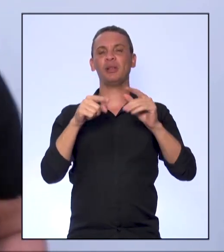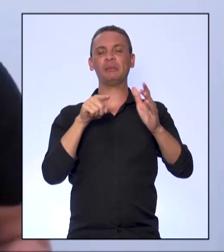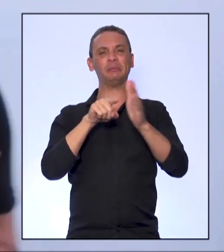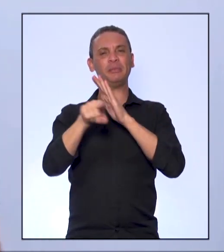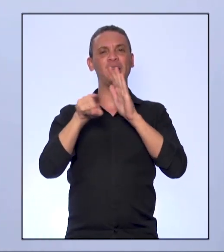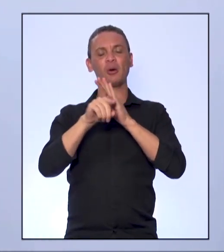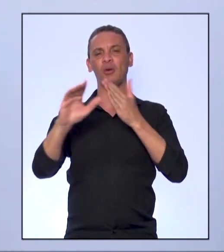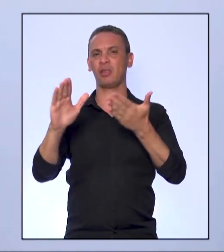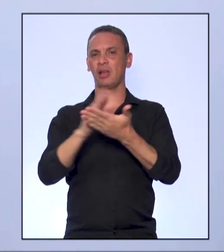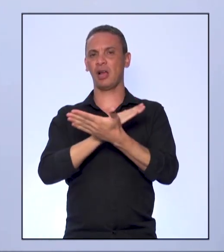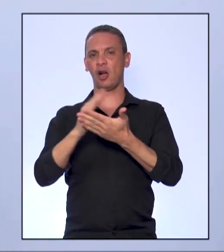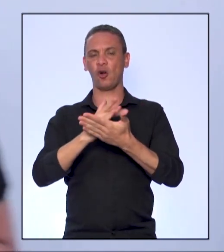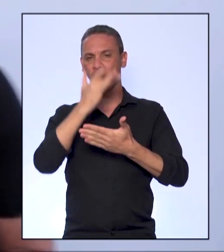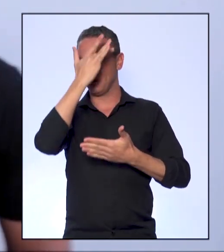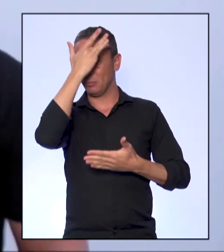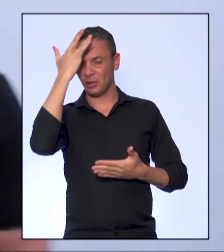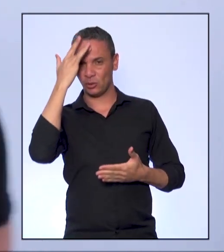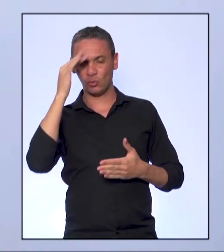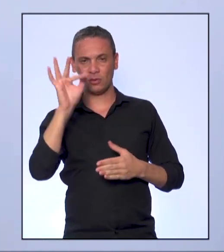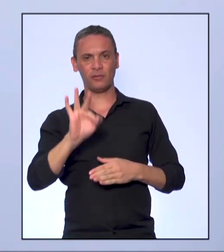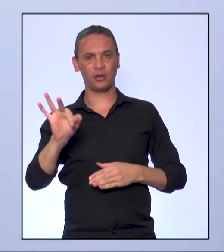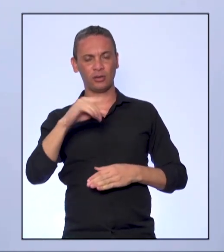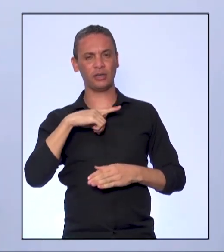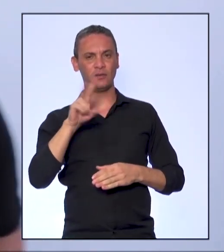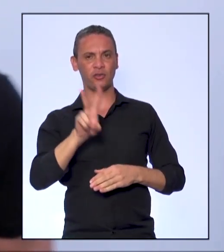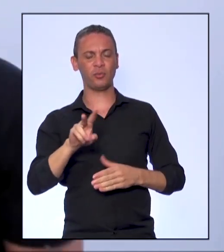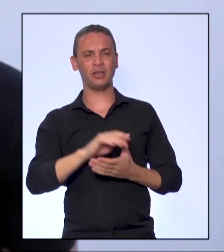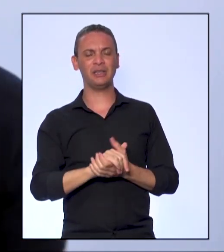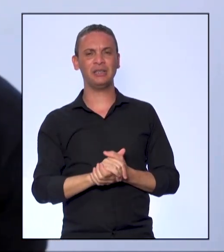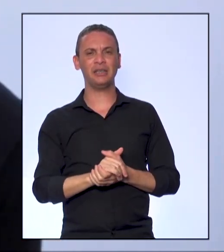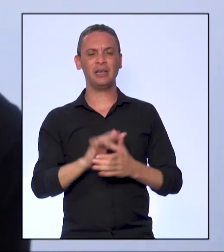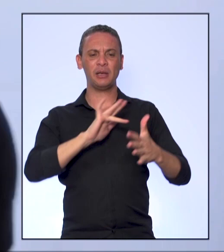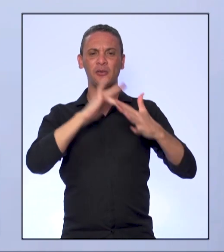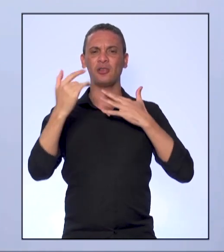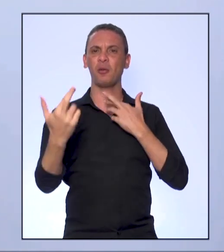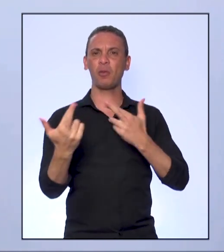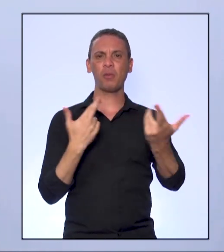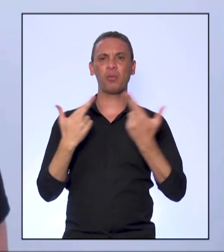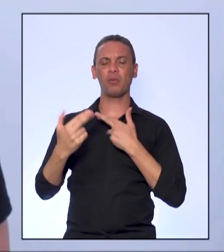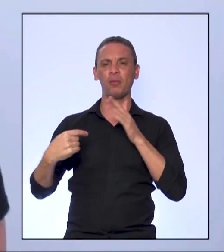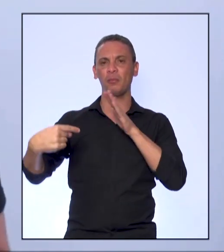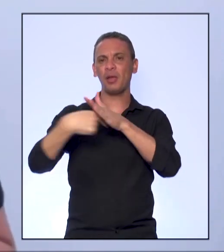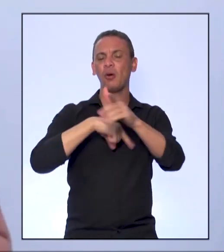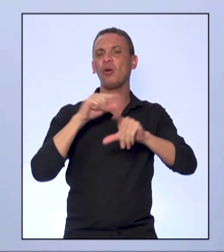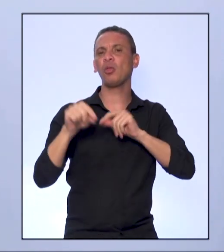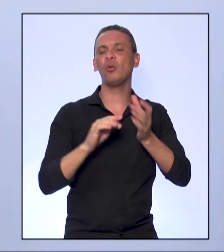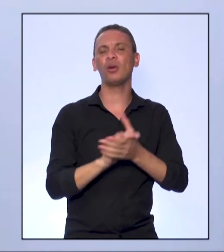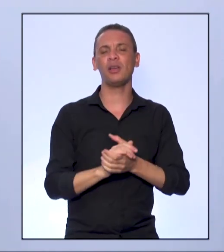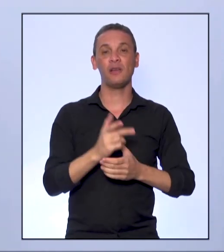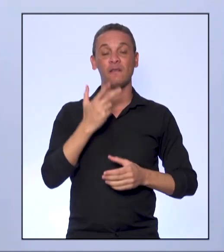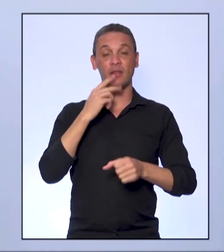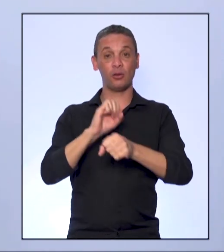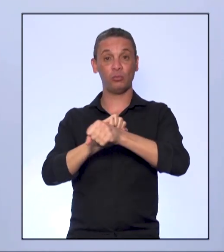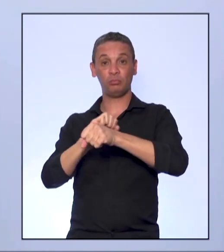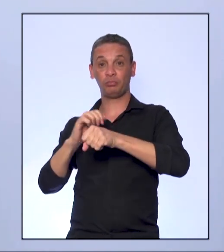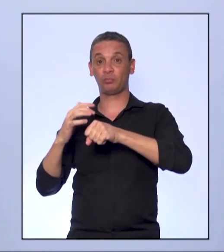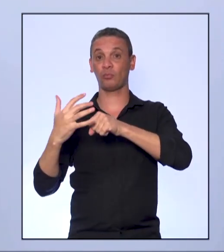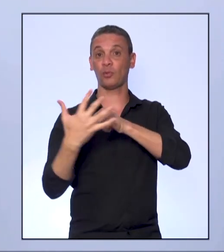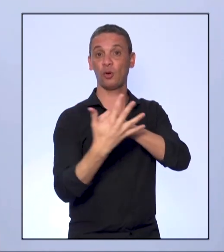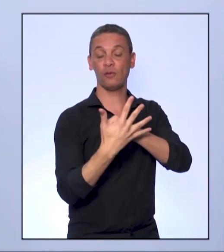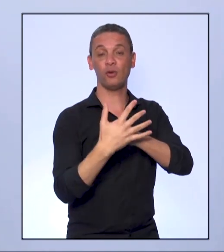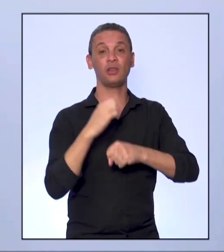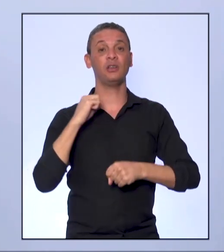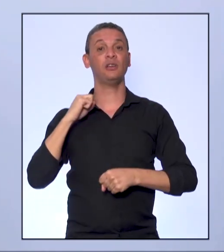porque tem gente me mandando aí até nas redes sociais, Kennedy, tá me falando que o coronavírus, ele é um